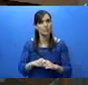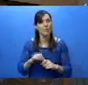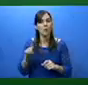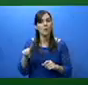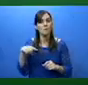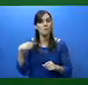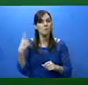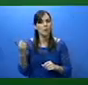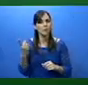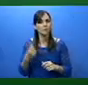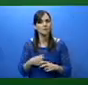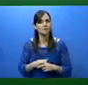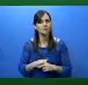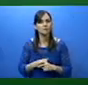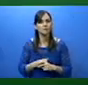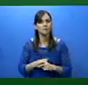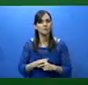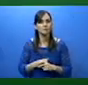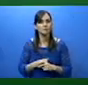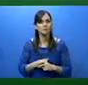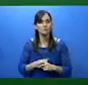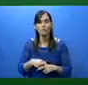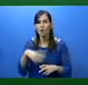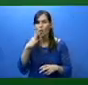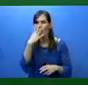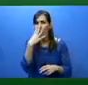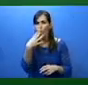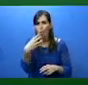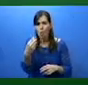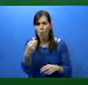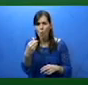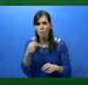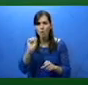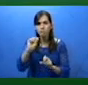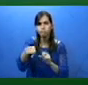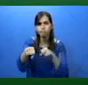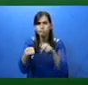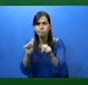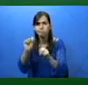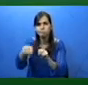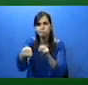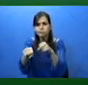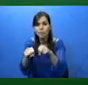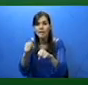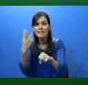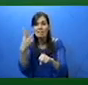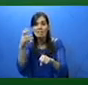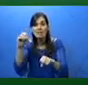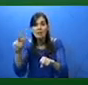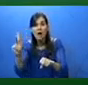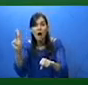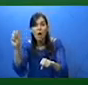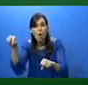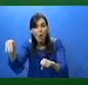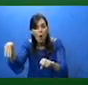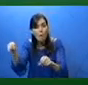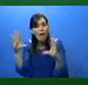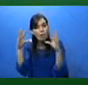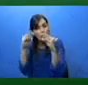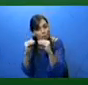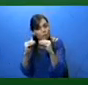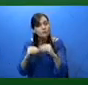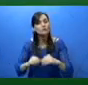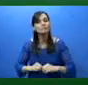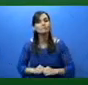exercício 5. O lobo-guará consegue percorrer 30 quilômetros em uma noite. Se